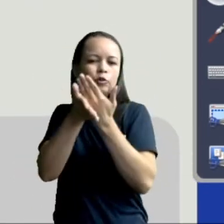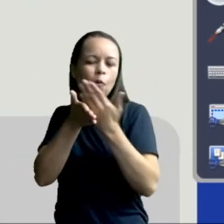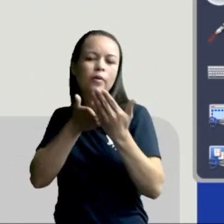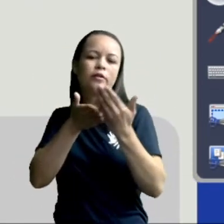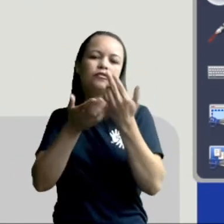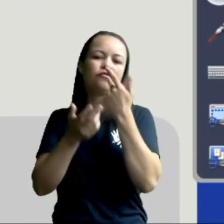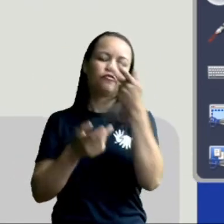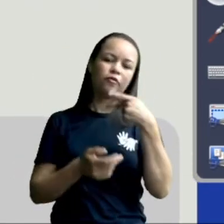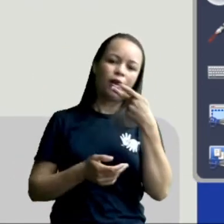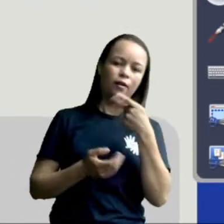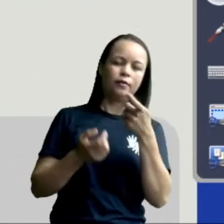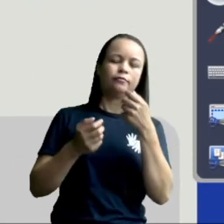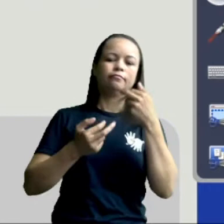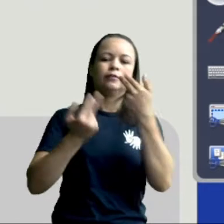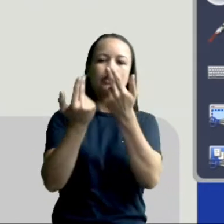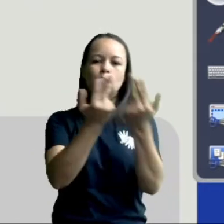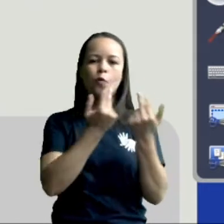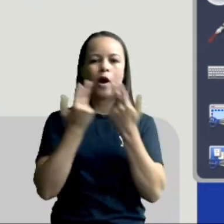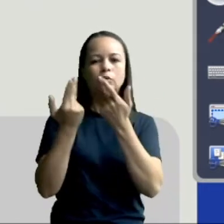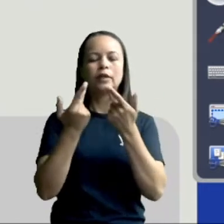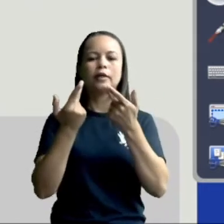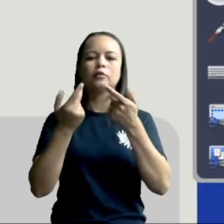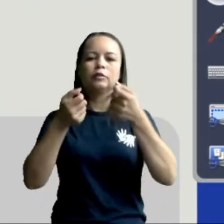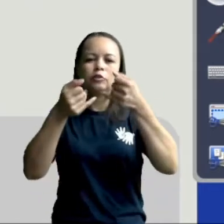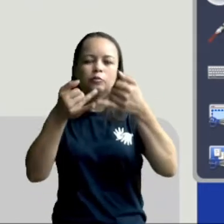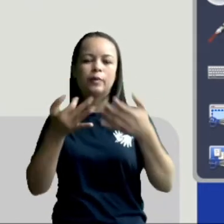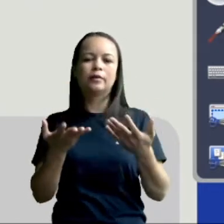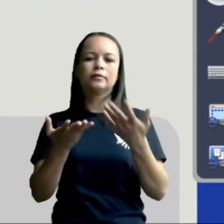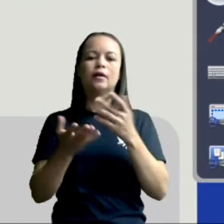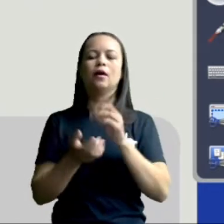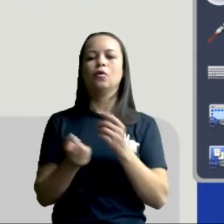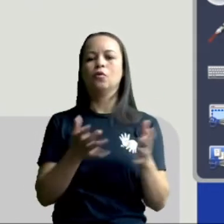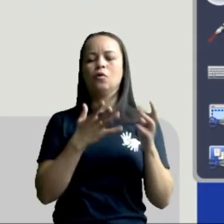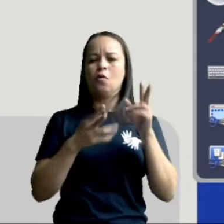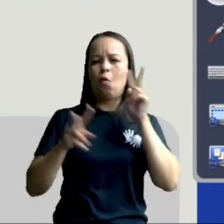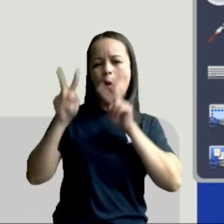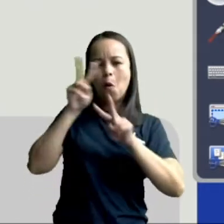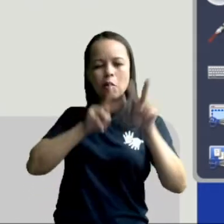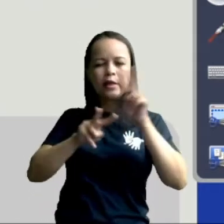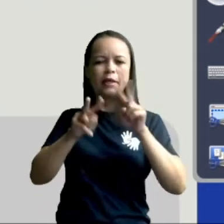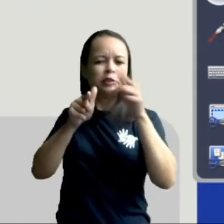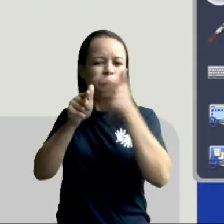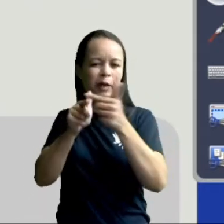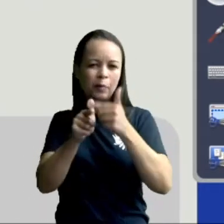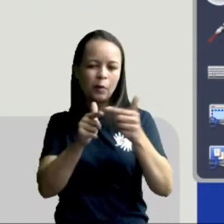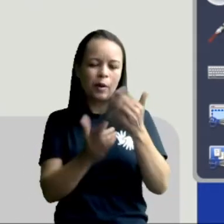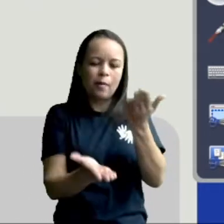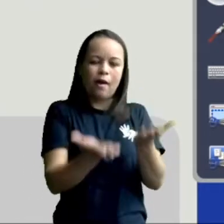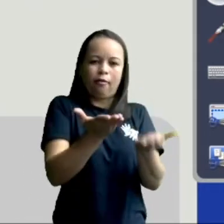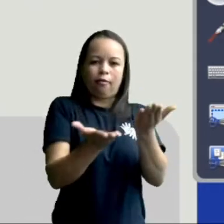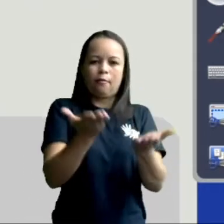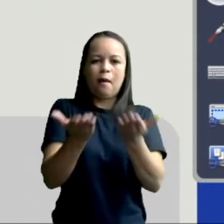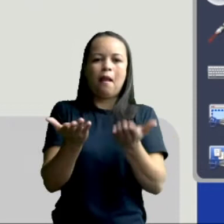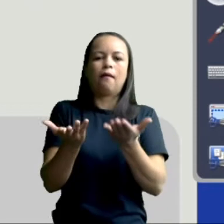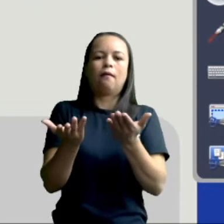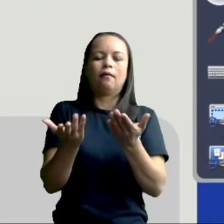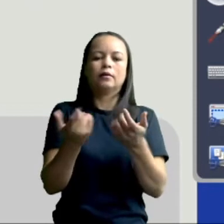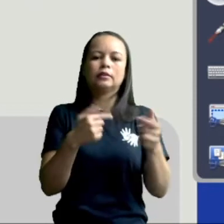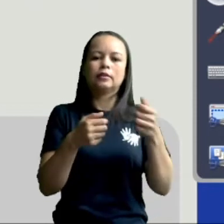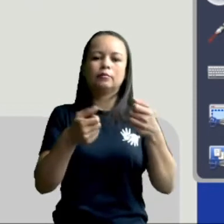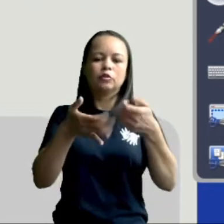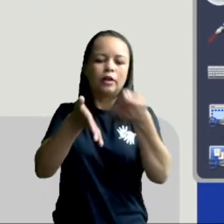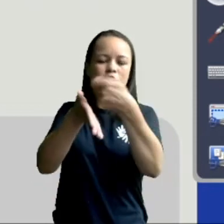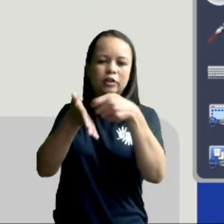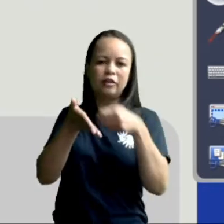de igualdade, montando expressão, né, olhando para problemas de balança e buscar escrever